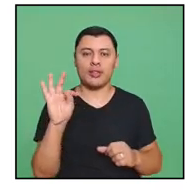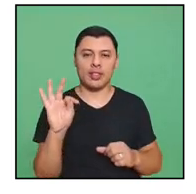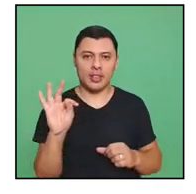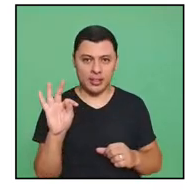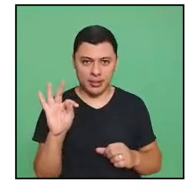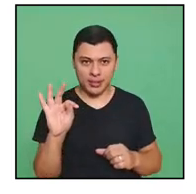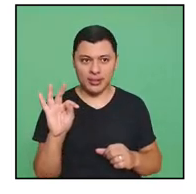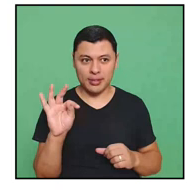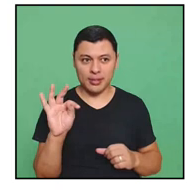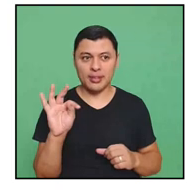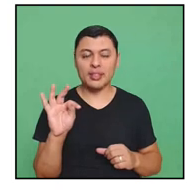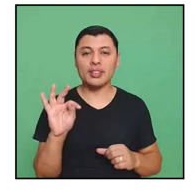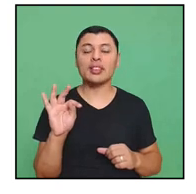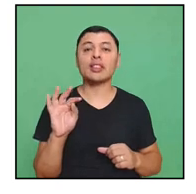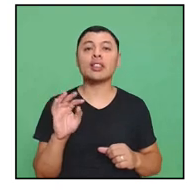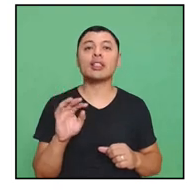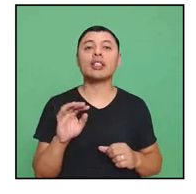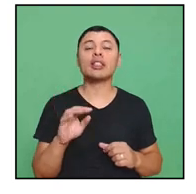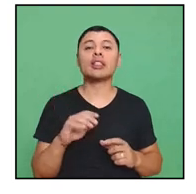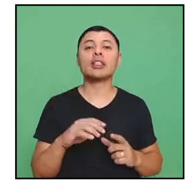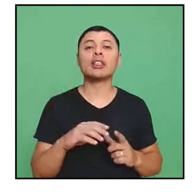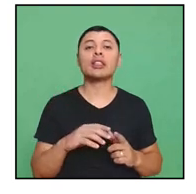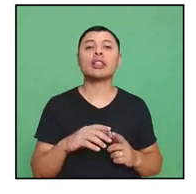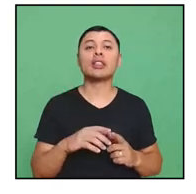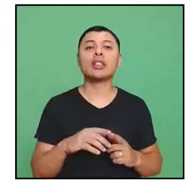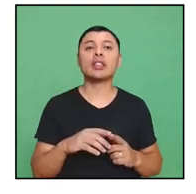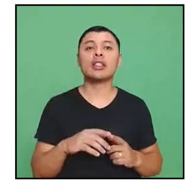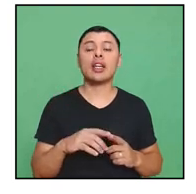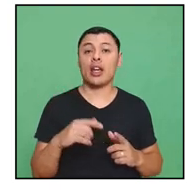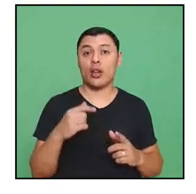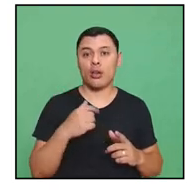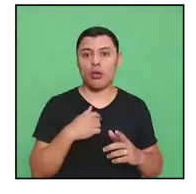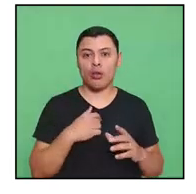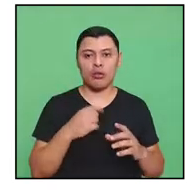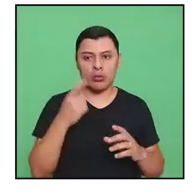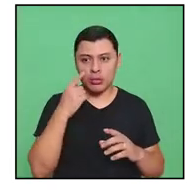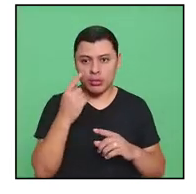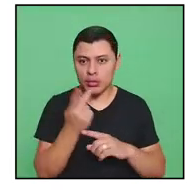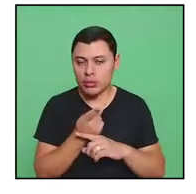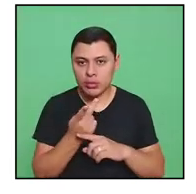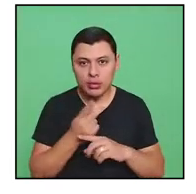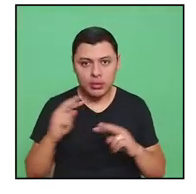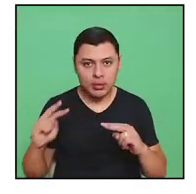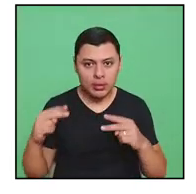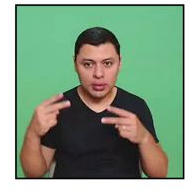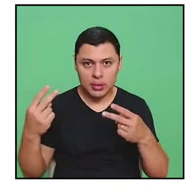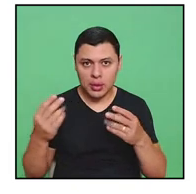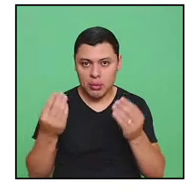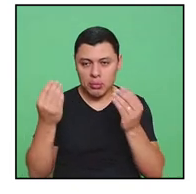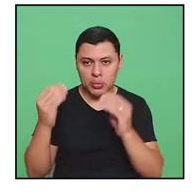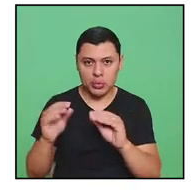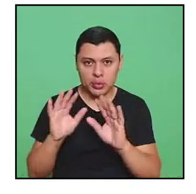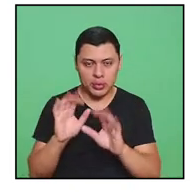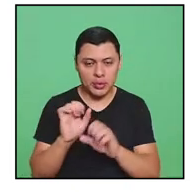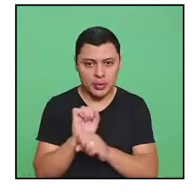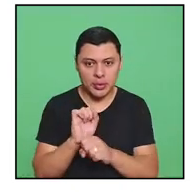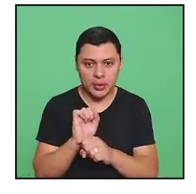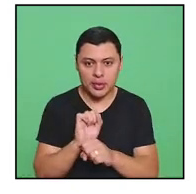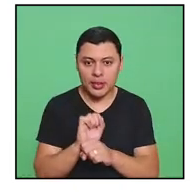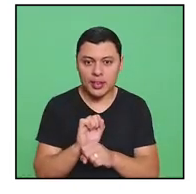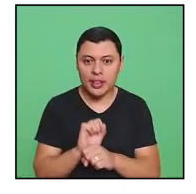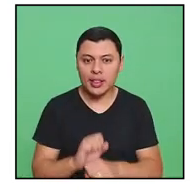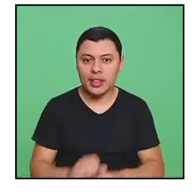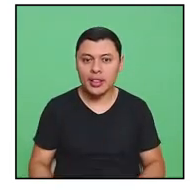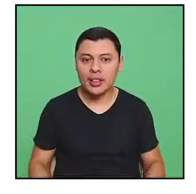System. E eu só estou pegando aqui o endereço do formulário para botar lá